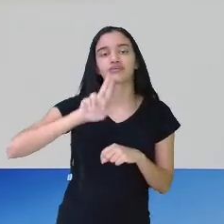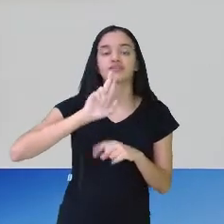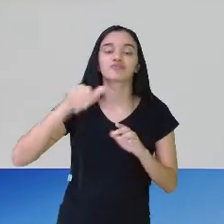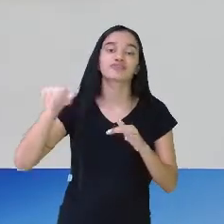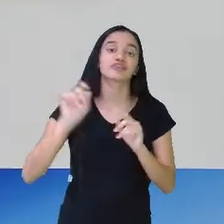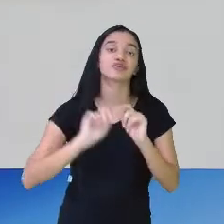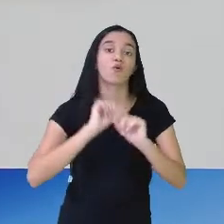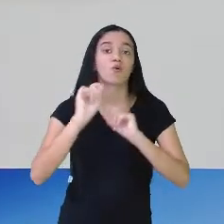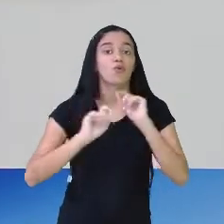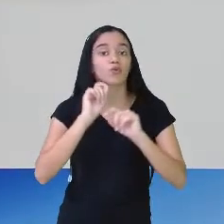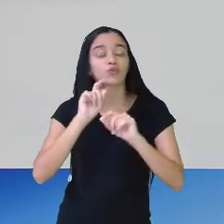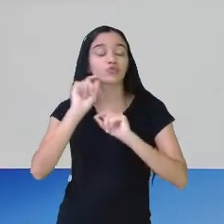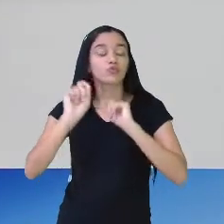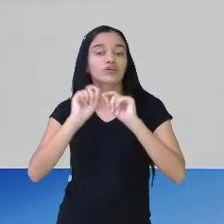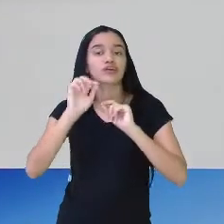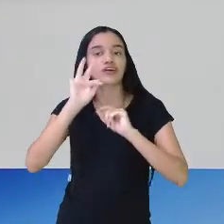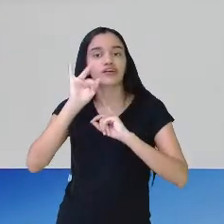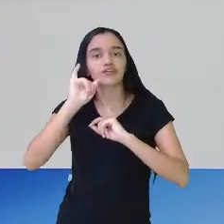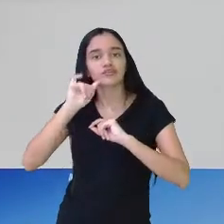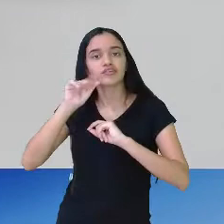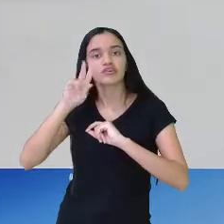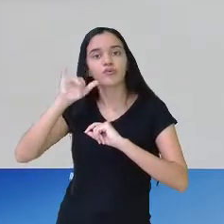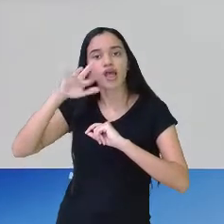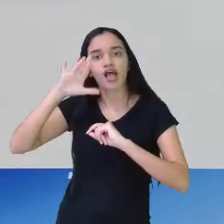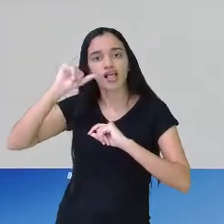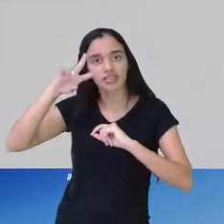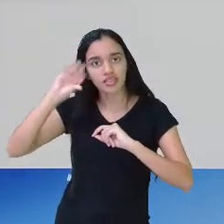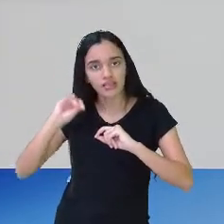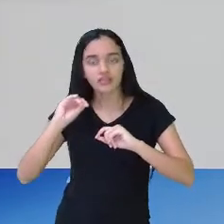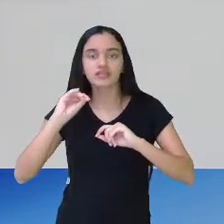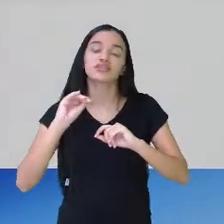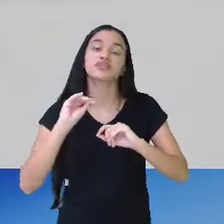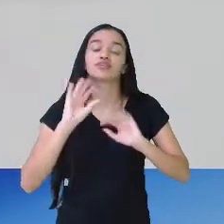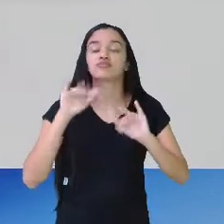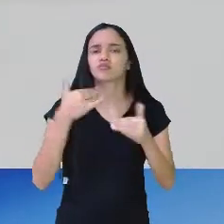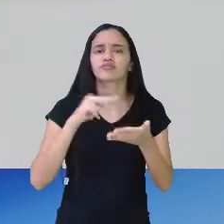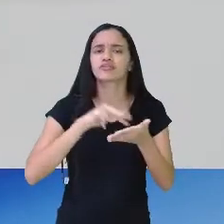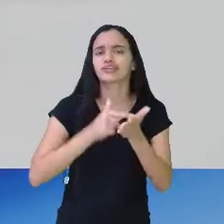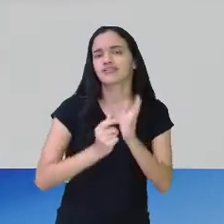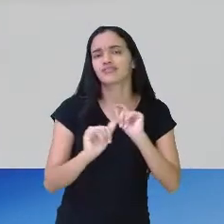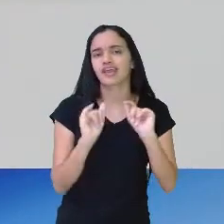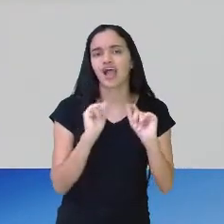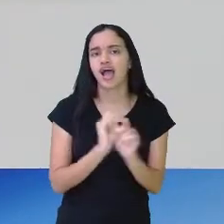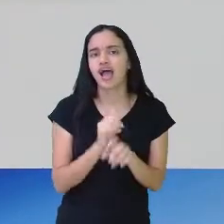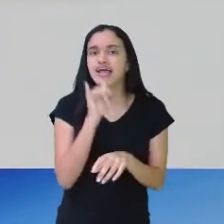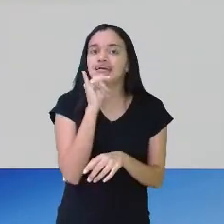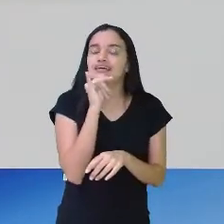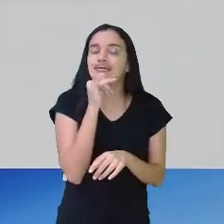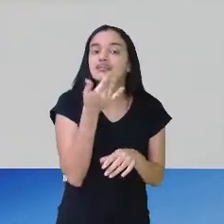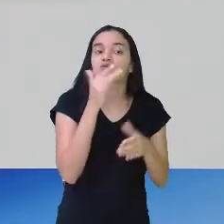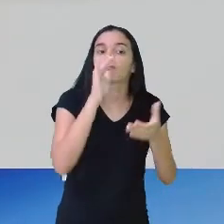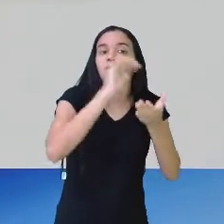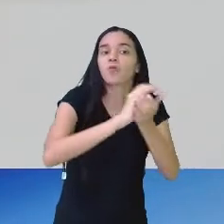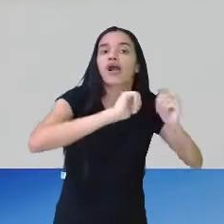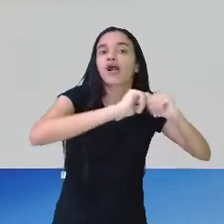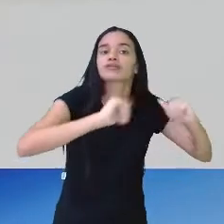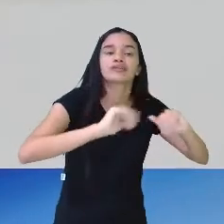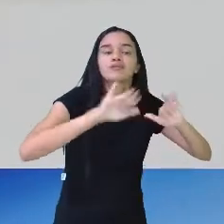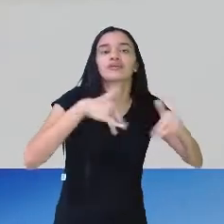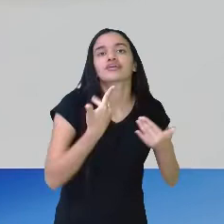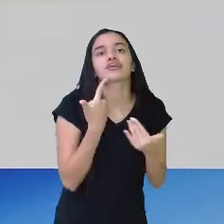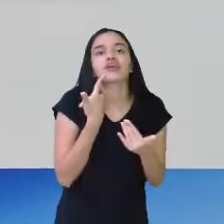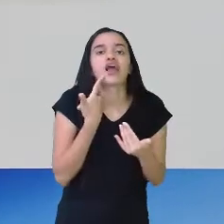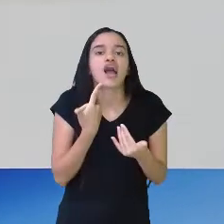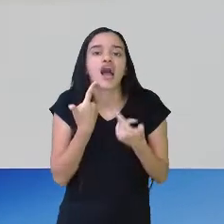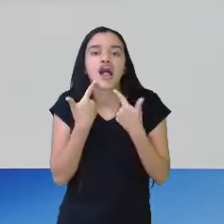um uso figurativo. Quando eu digo que não falavam a mesma língua, não quer dizer que eles não falassem língua portuguesa, que eles